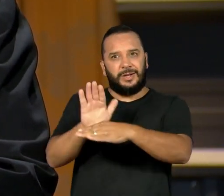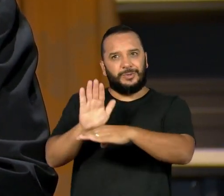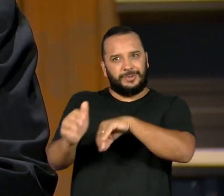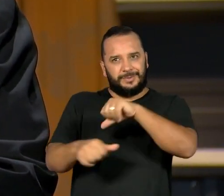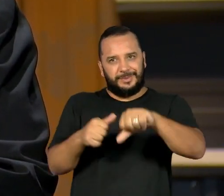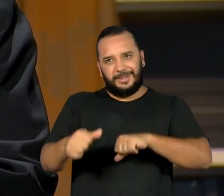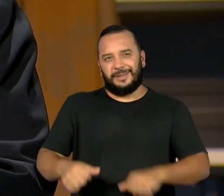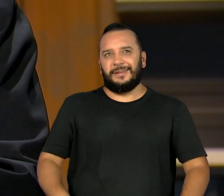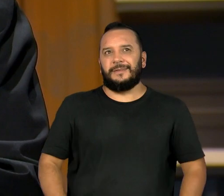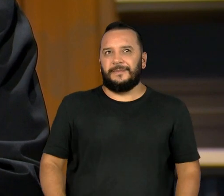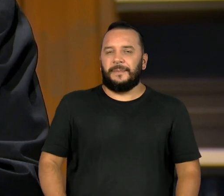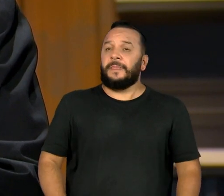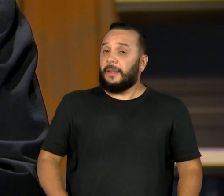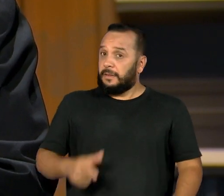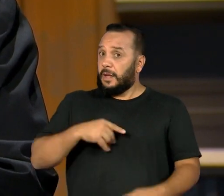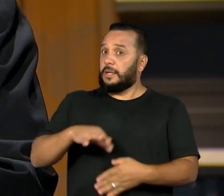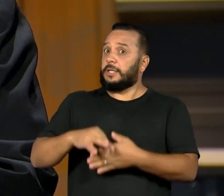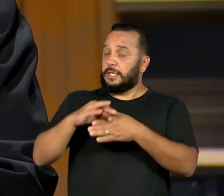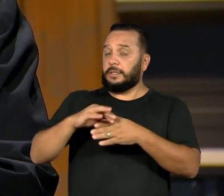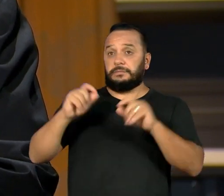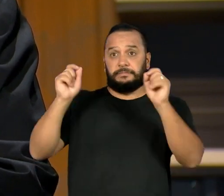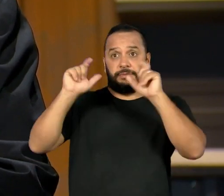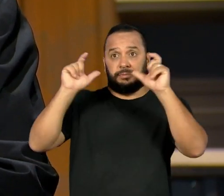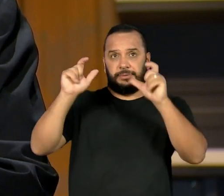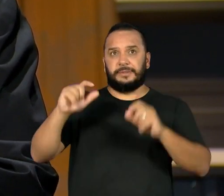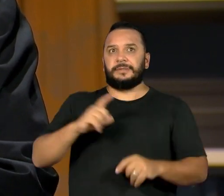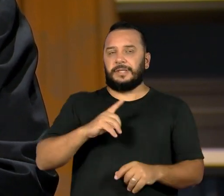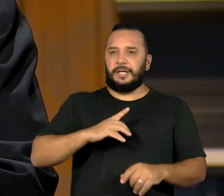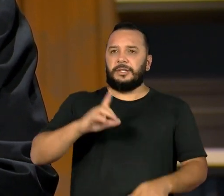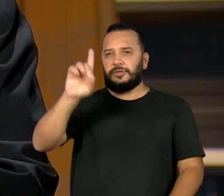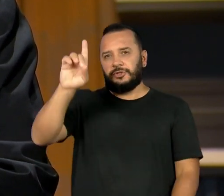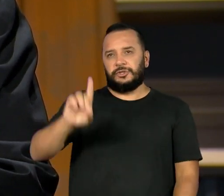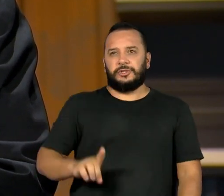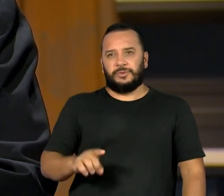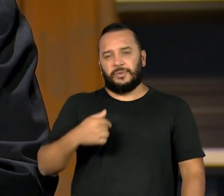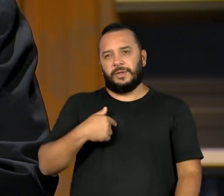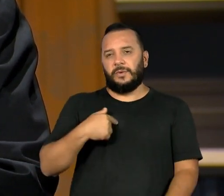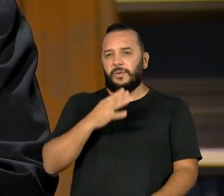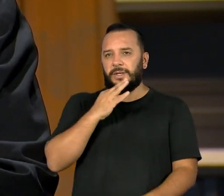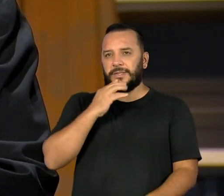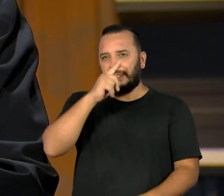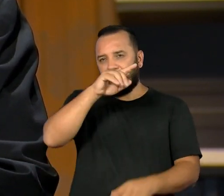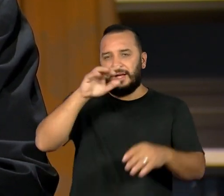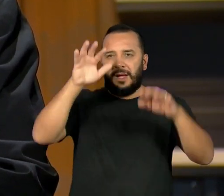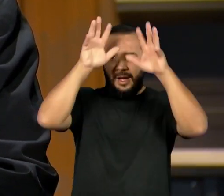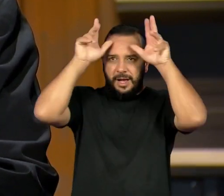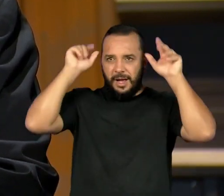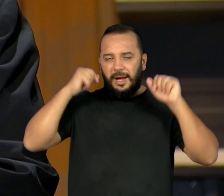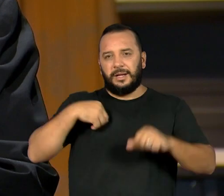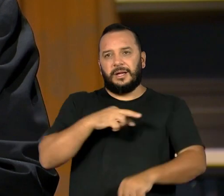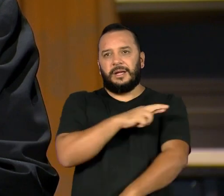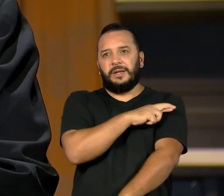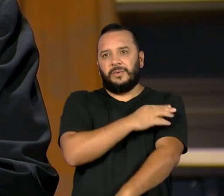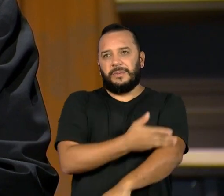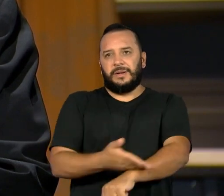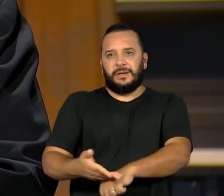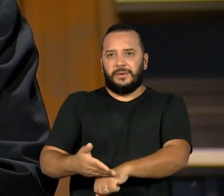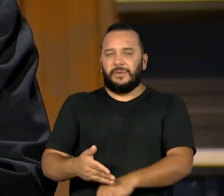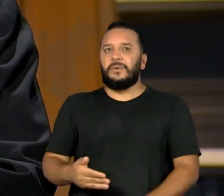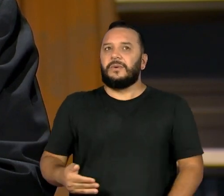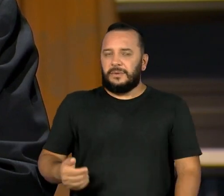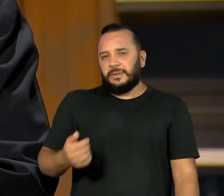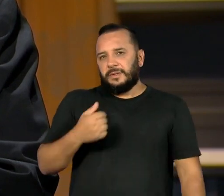enfim, impressionantes, né? Tem uma diretora que eu conheci no Acre, em Rio Branco, chamada